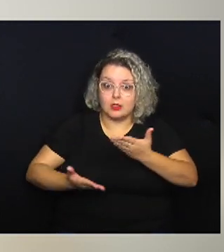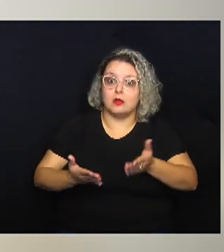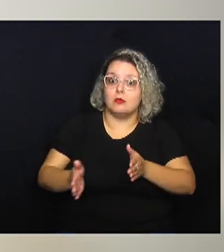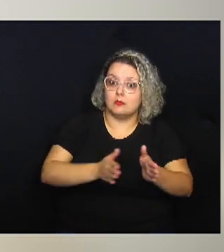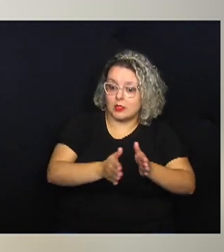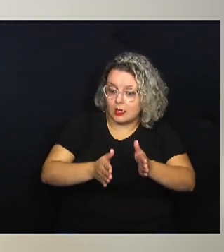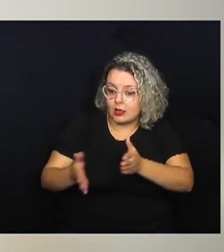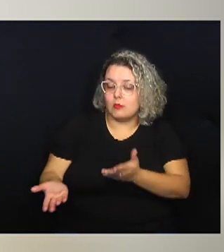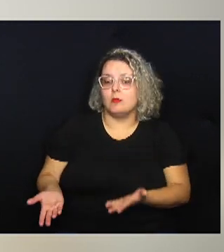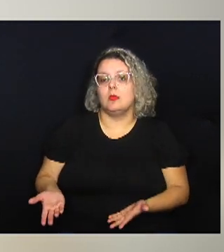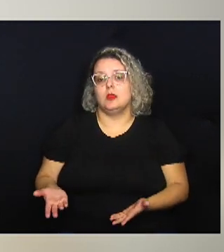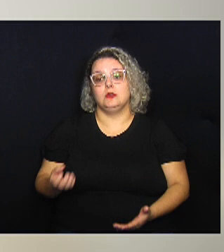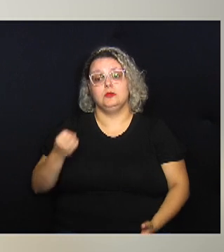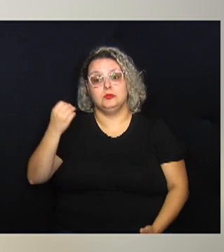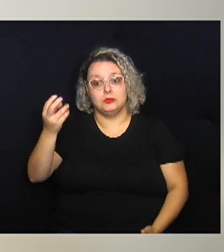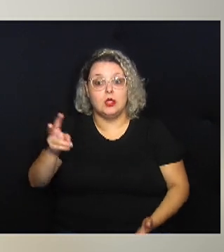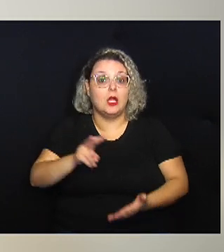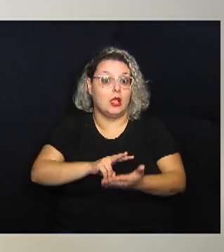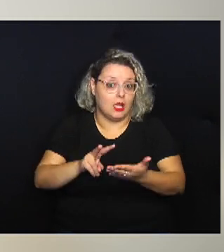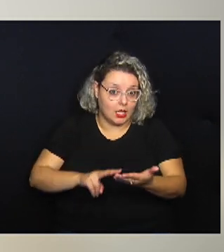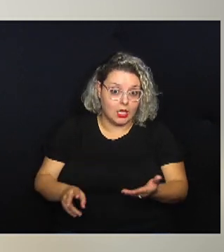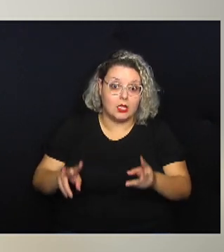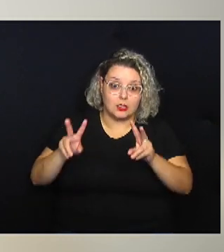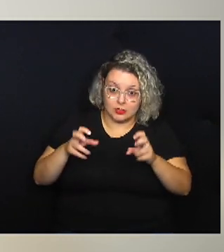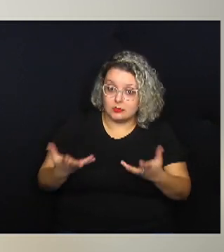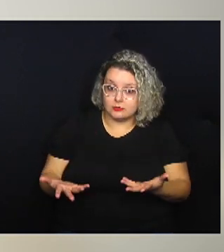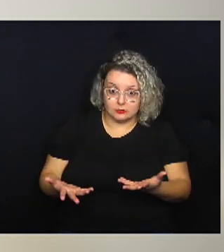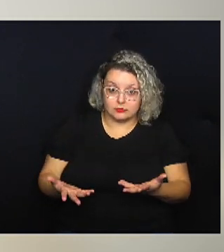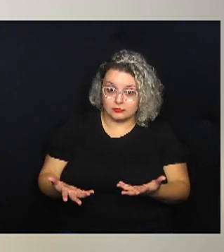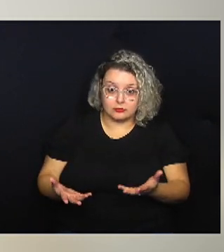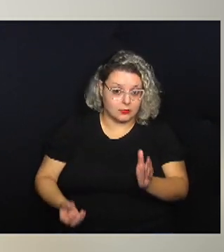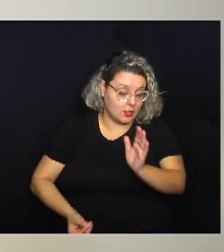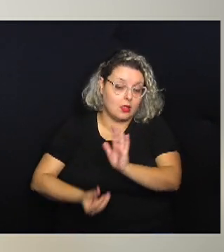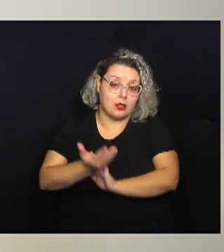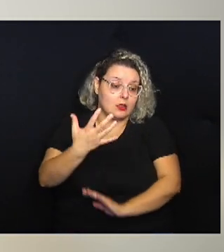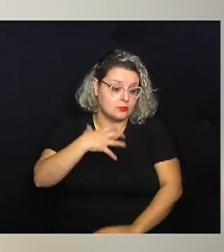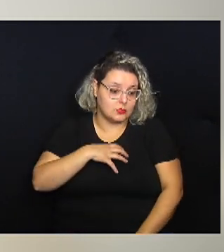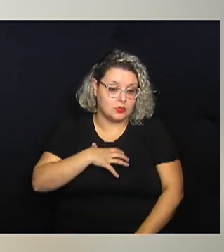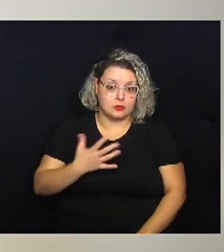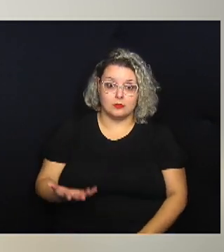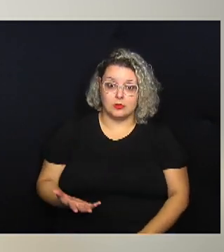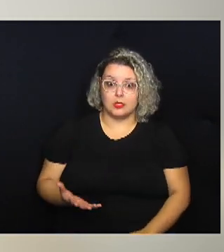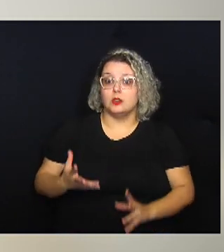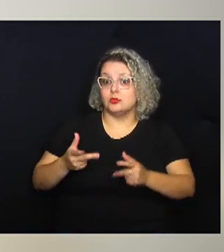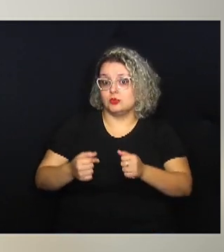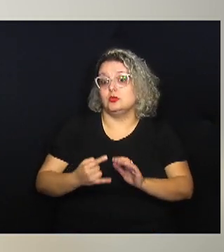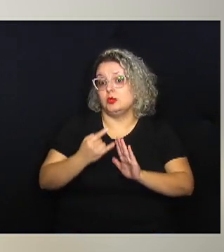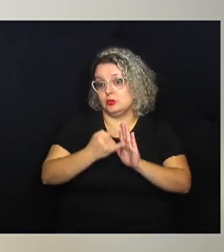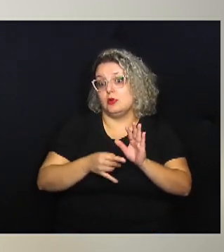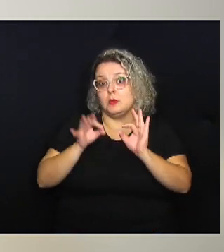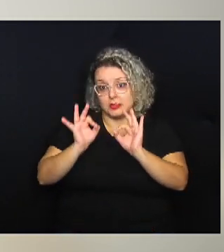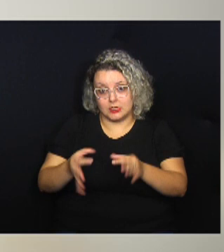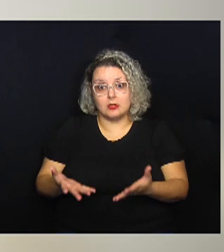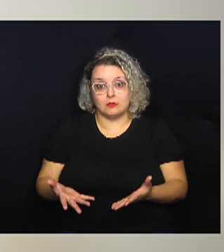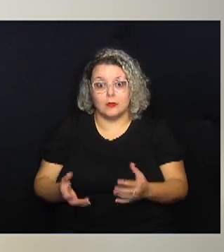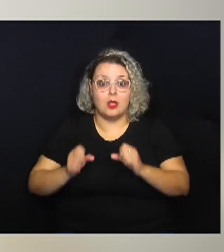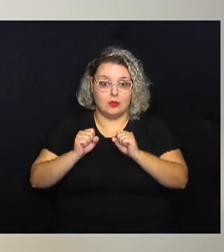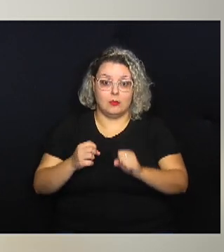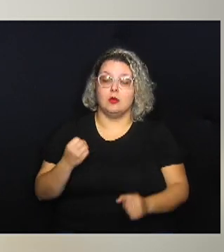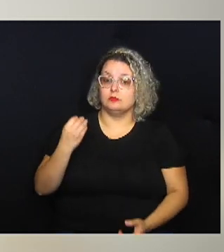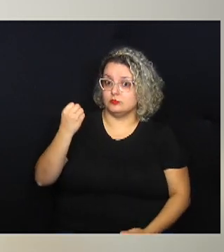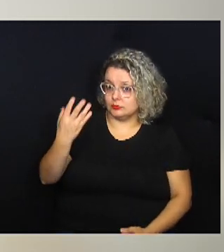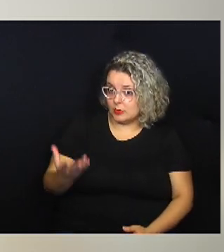situação lendo bastante sobre o assunto e querendo as condições para que ele tivesse toda a documentação para que ele pudesse viajar